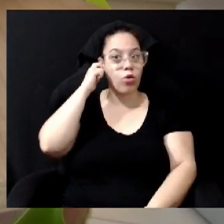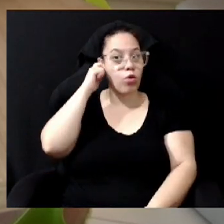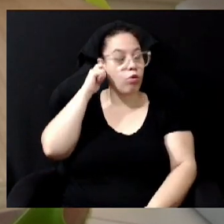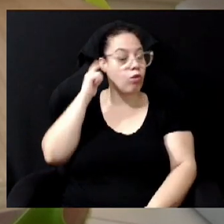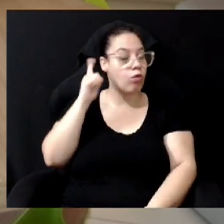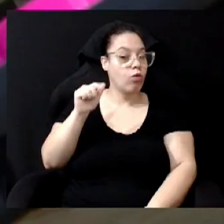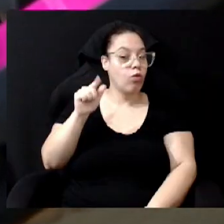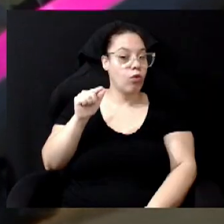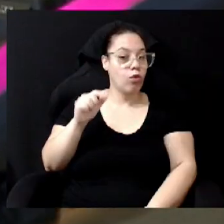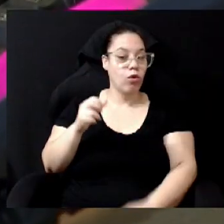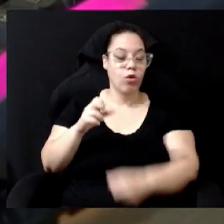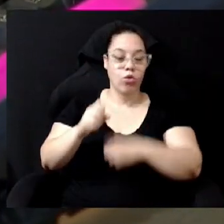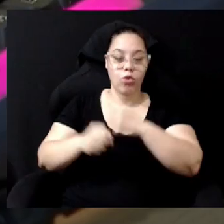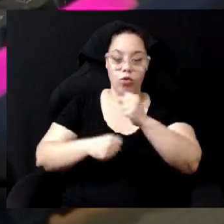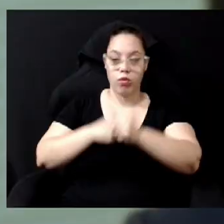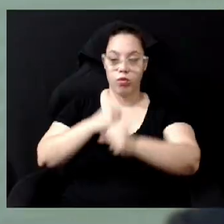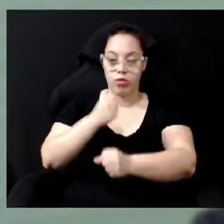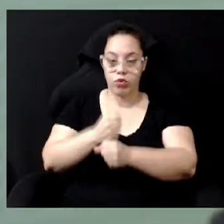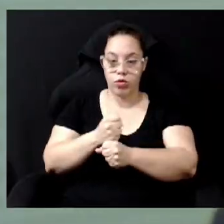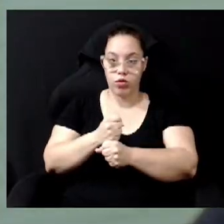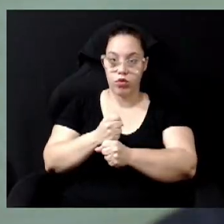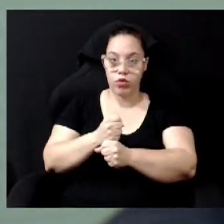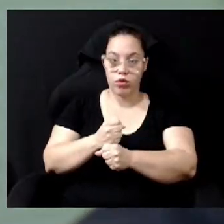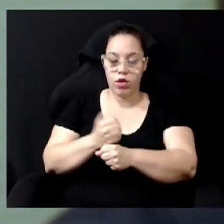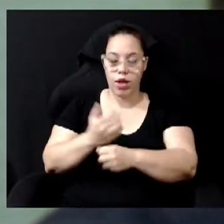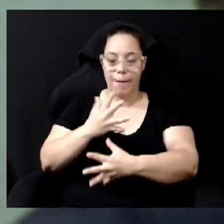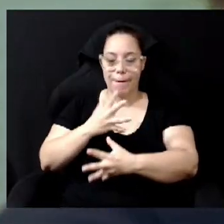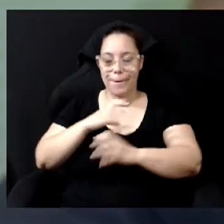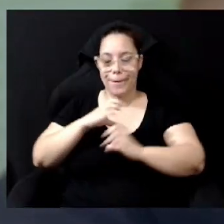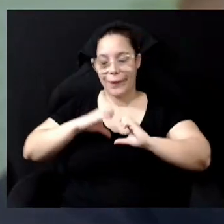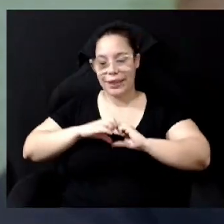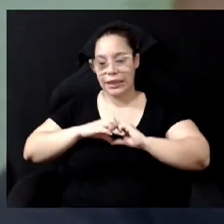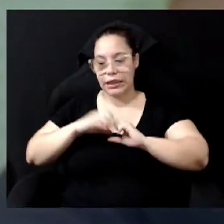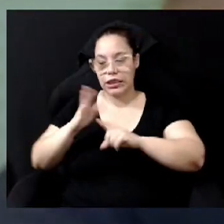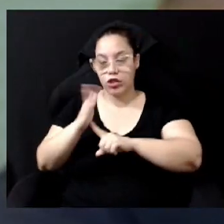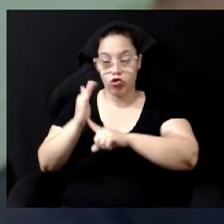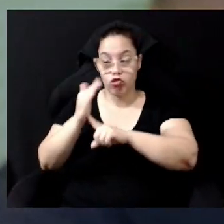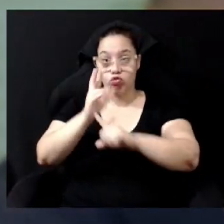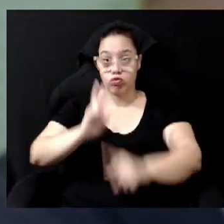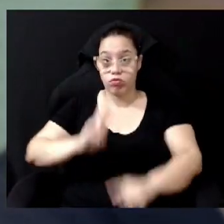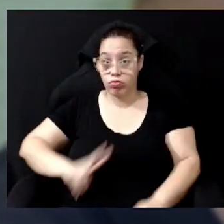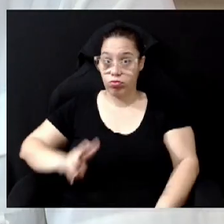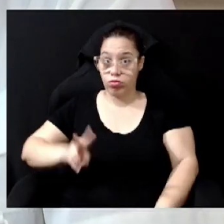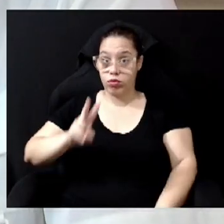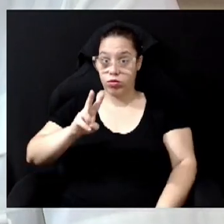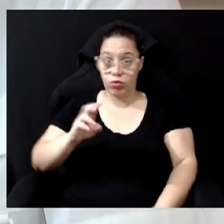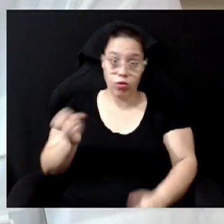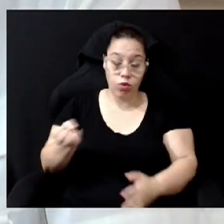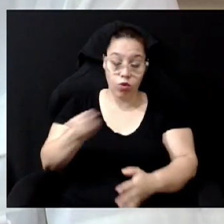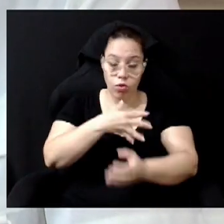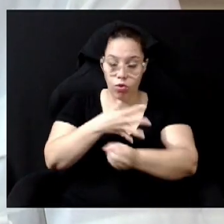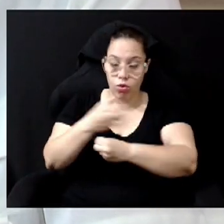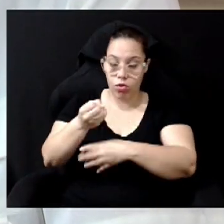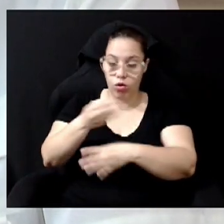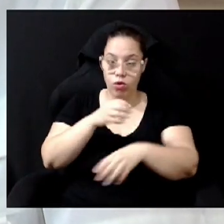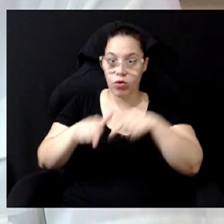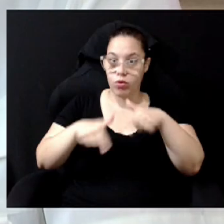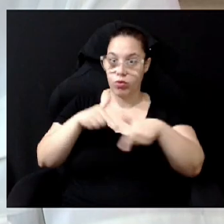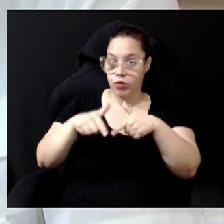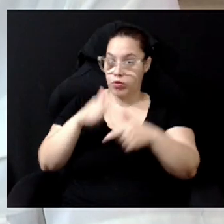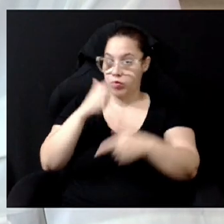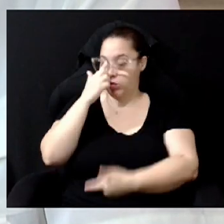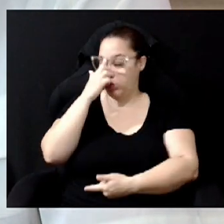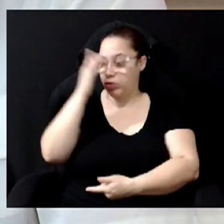32 anos é apaixonado por tecnologia e sempre está ligado às tendências e às inovações do mercado. Eu acredito que